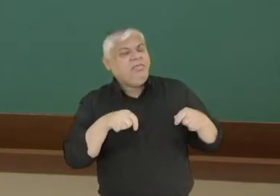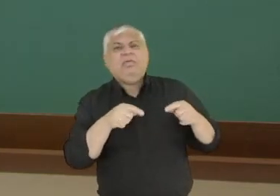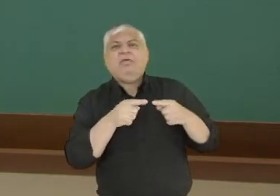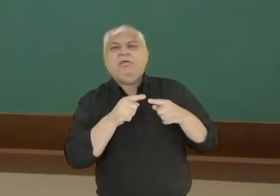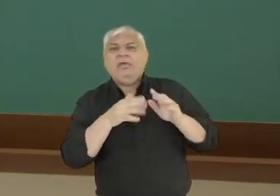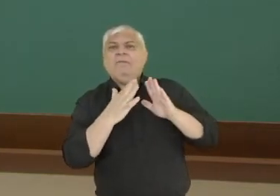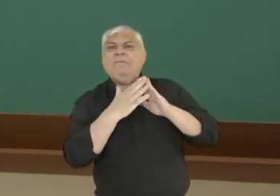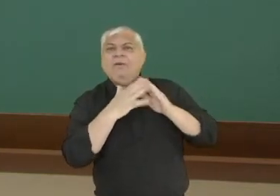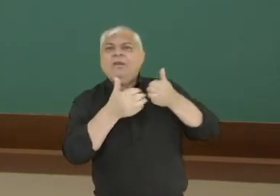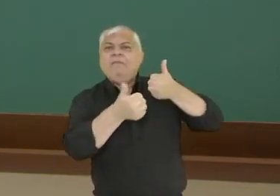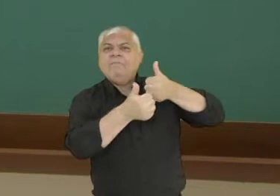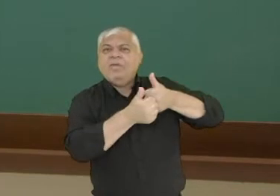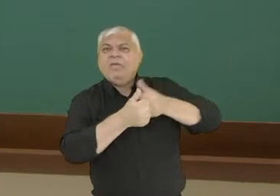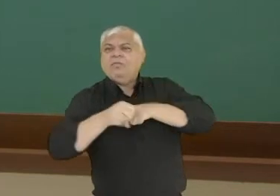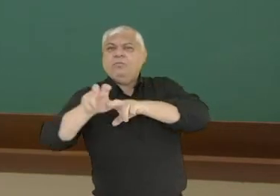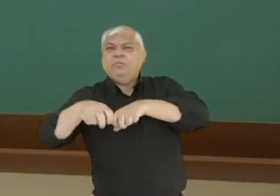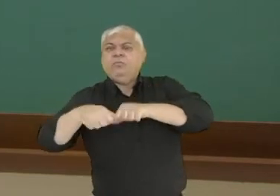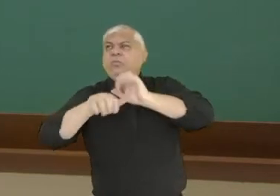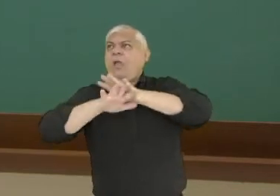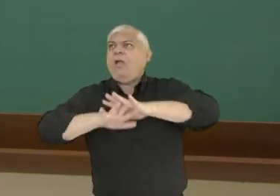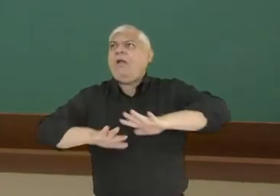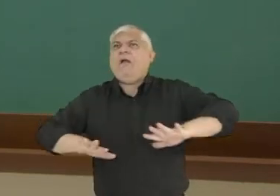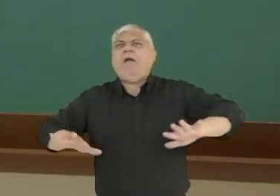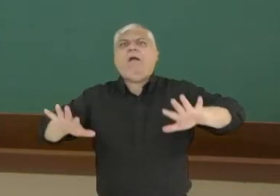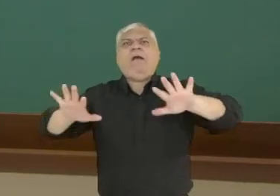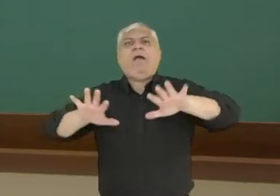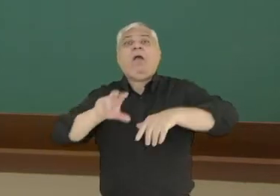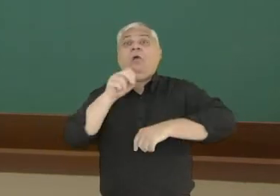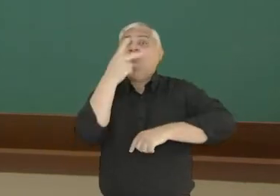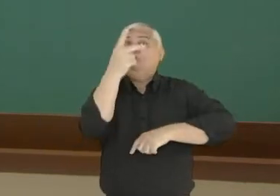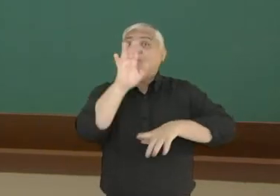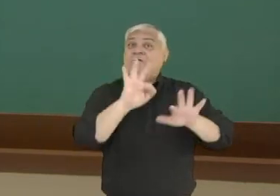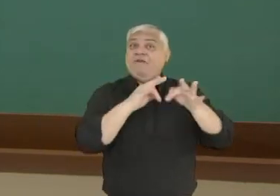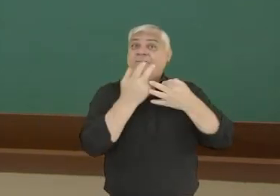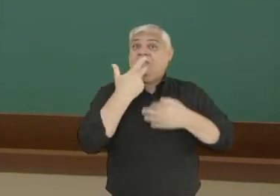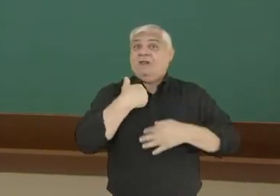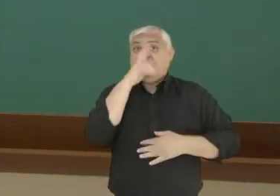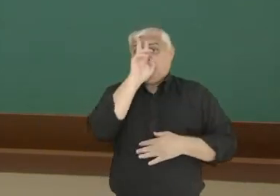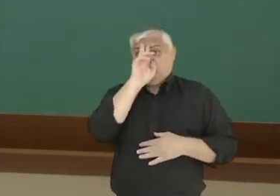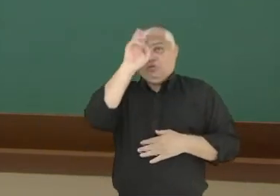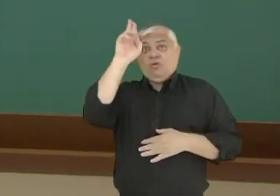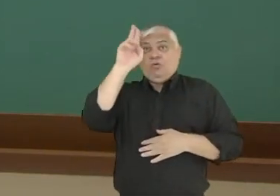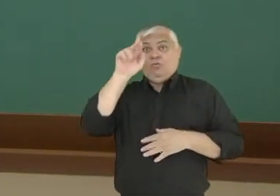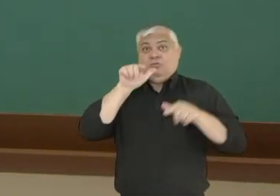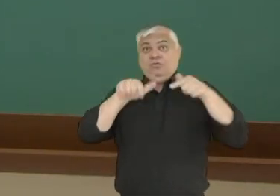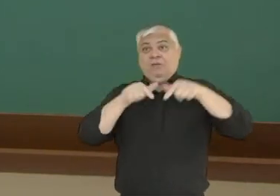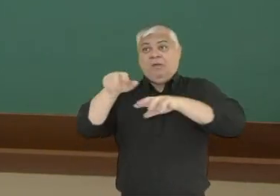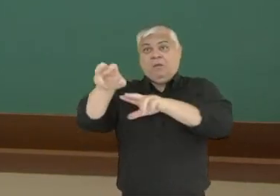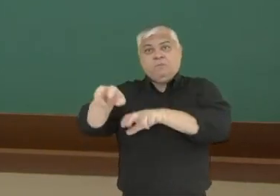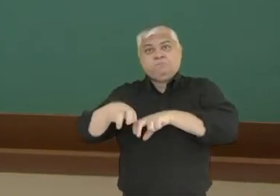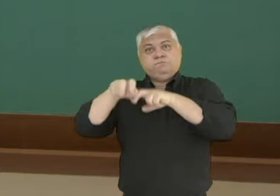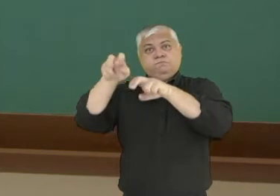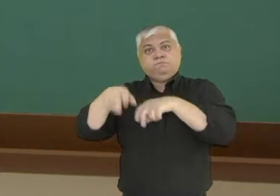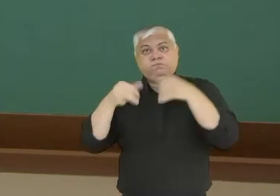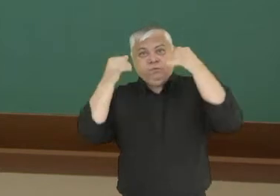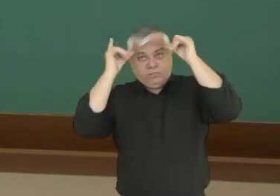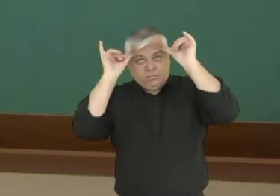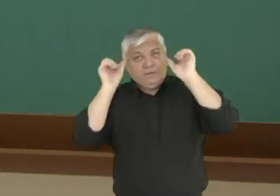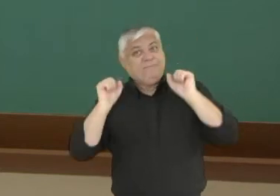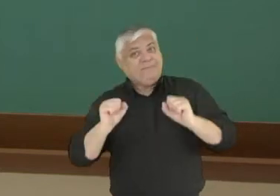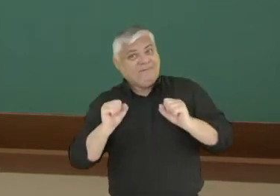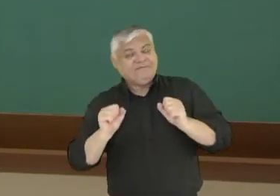essa atividade econômica né Pode ser que a tua família Desenvolva a atividade que está relacionada à agropecuária bom